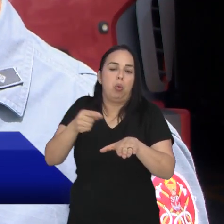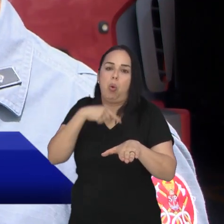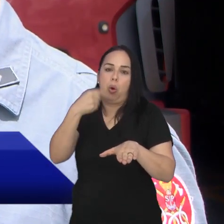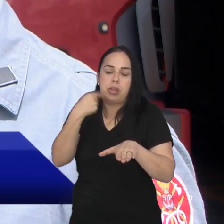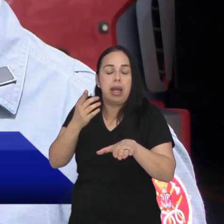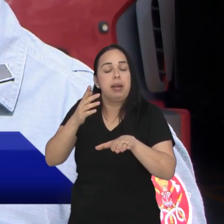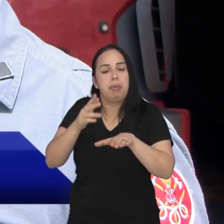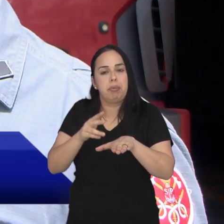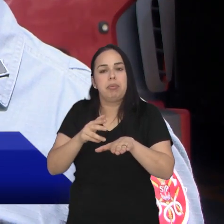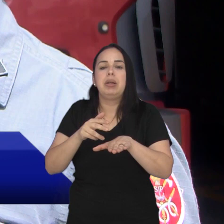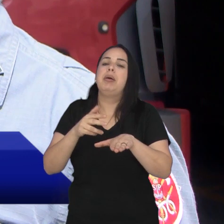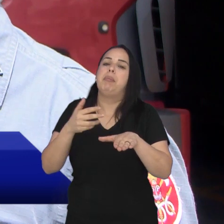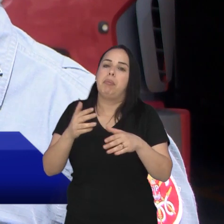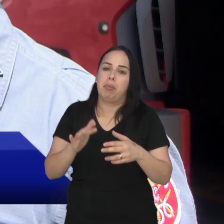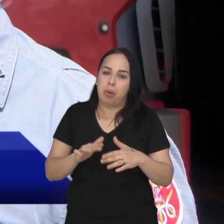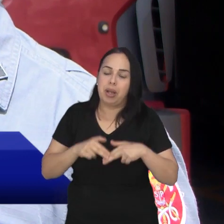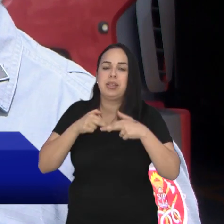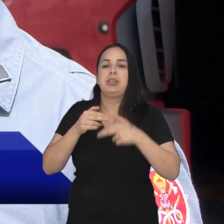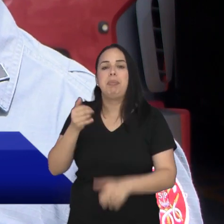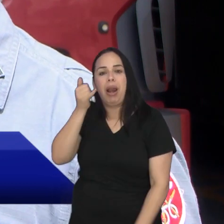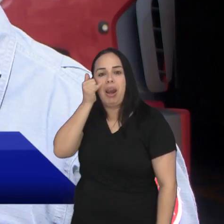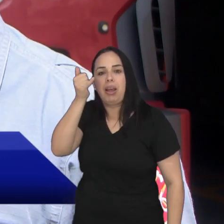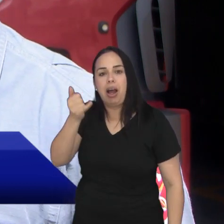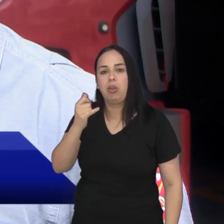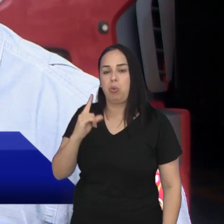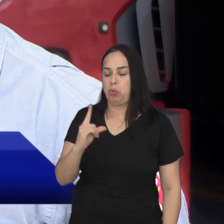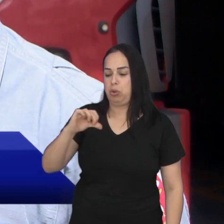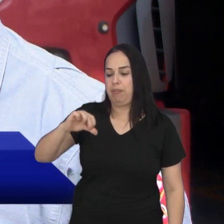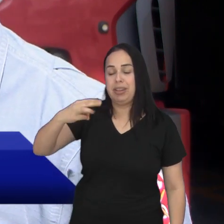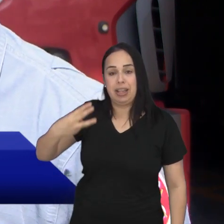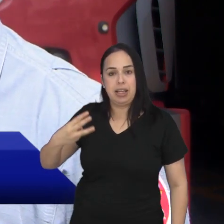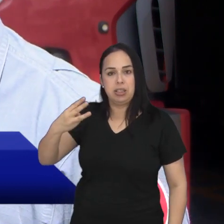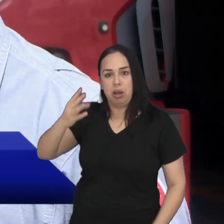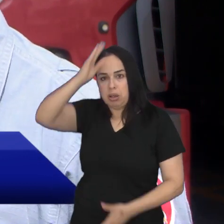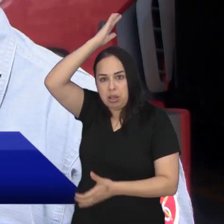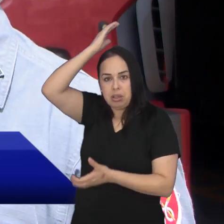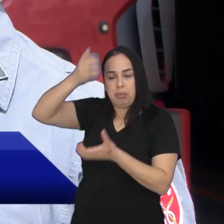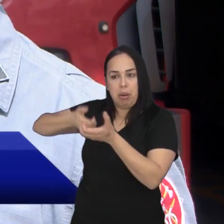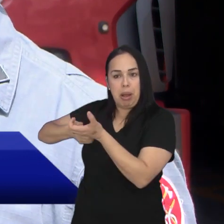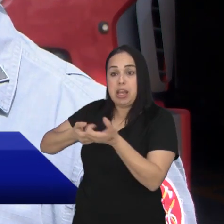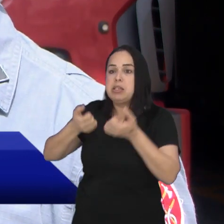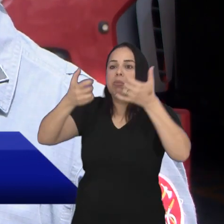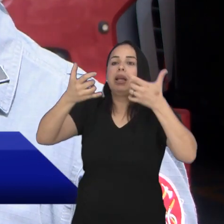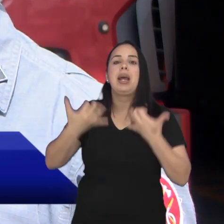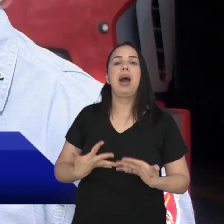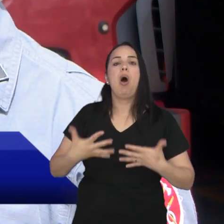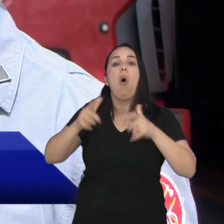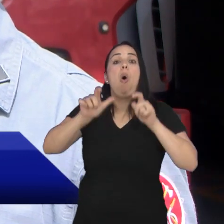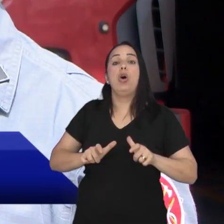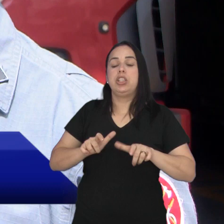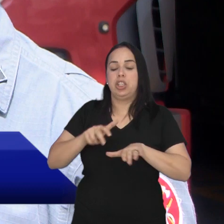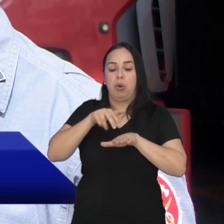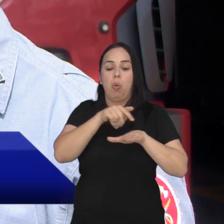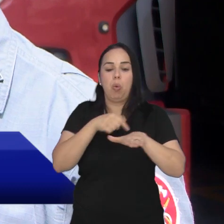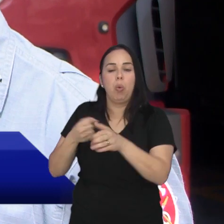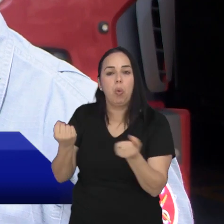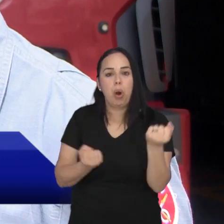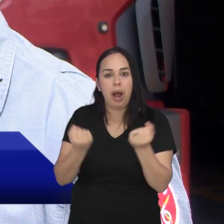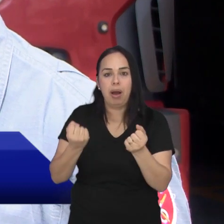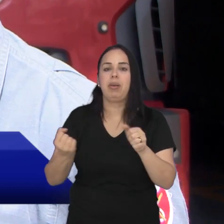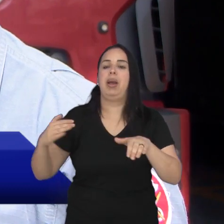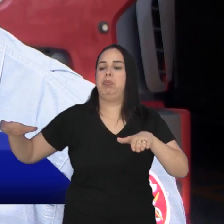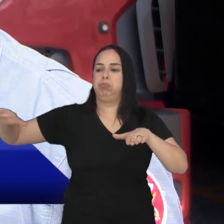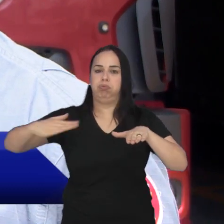sair do veículo, né? E aí já fazer o contato com o 93 no Corpo de Bombeiros, falar a sua localização, que uma viatura já vai se deslocar